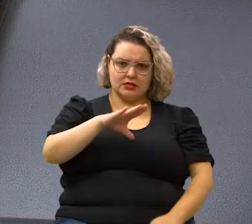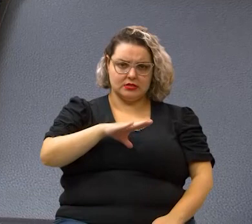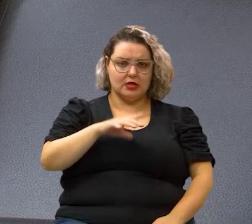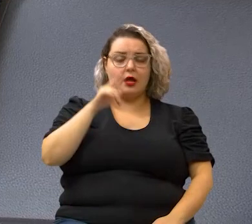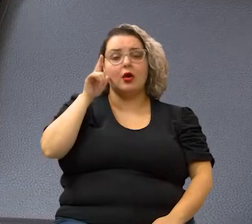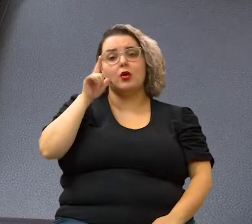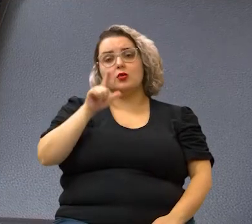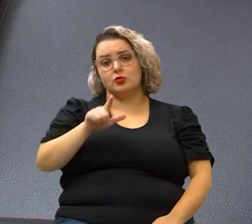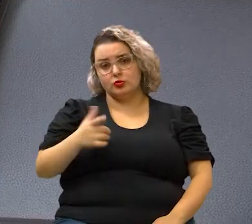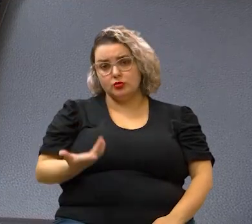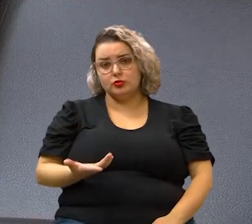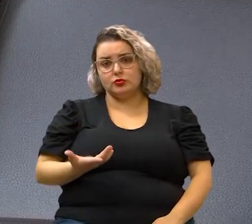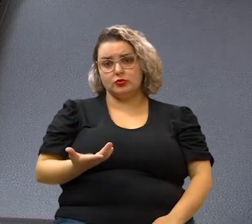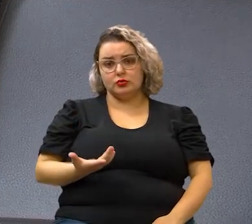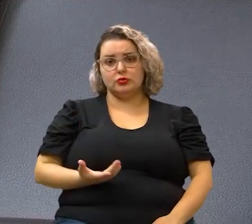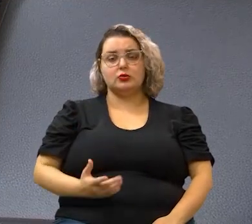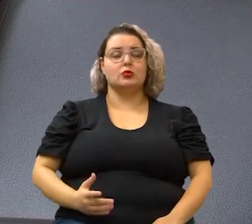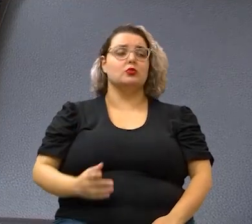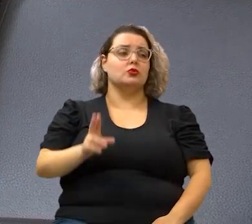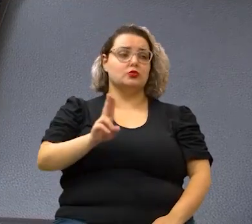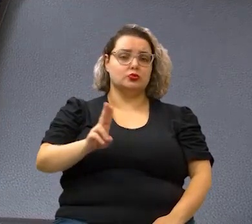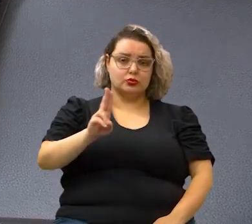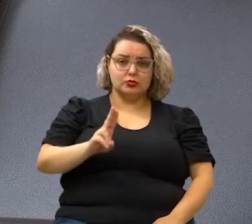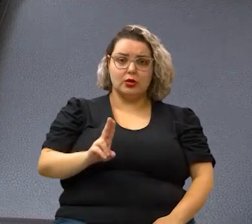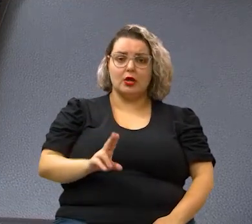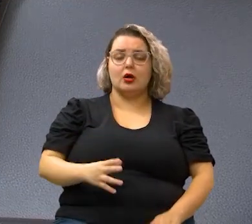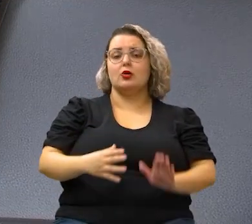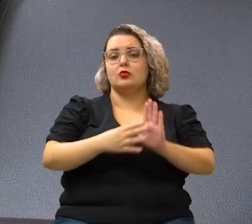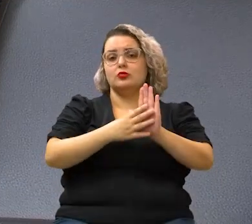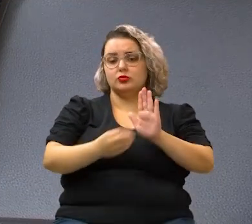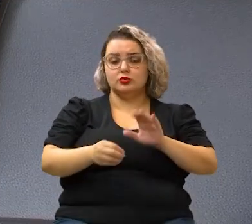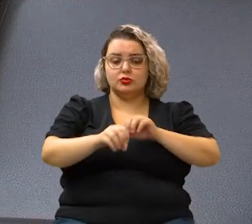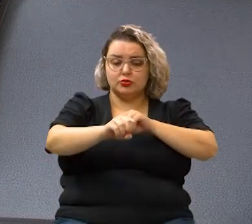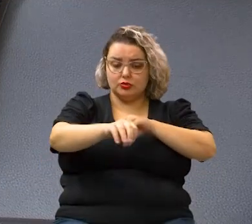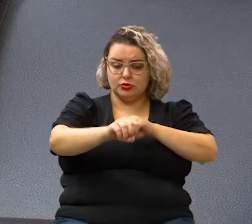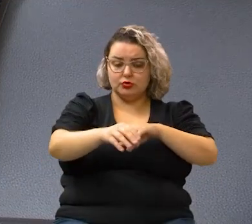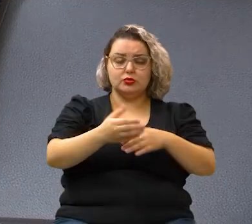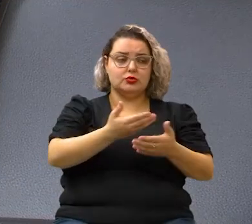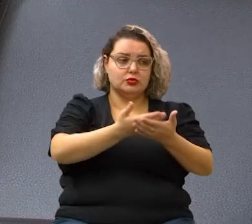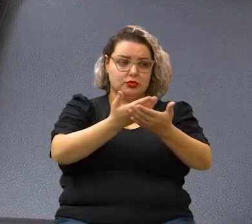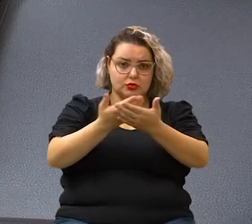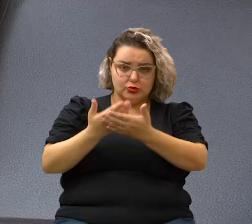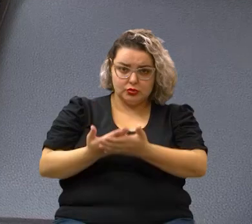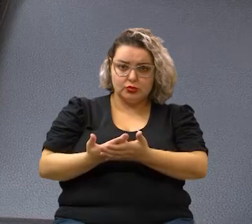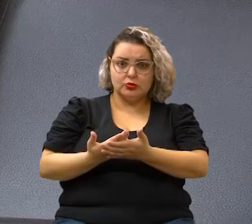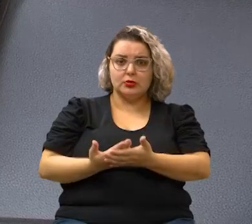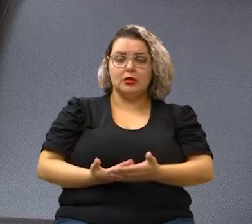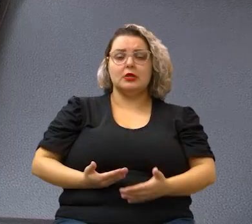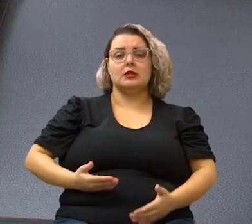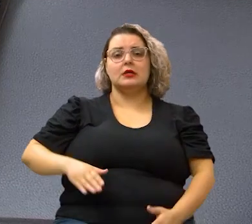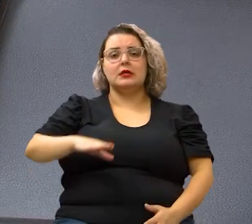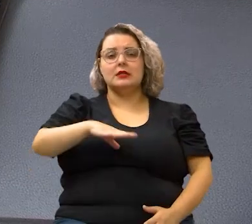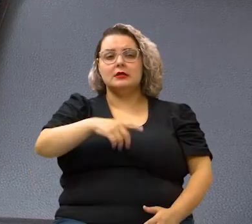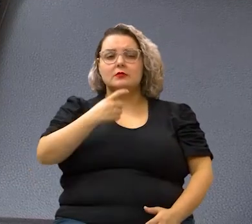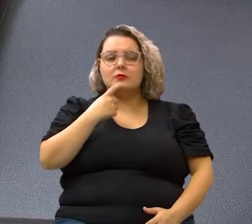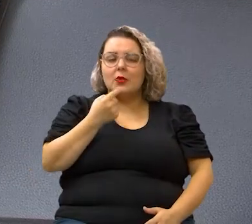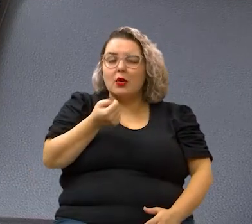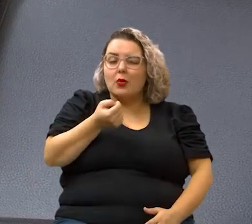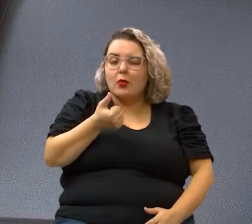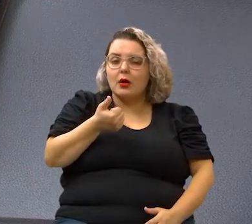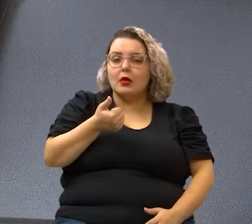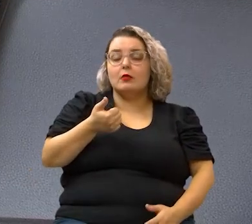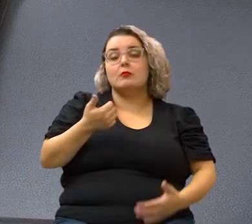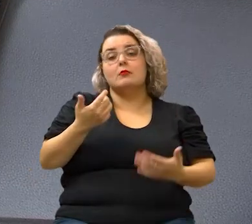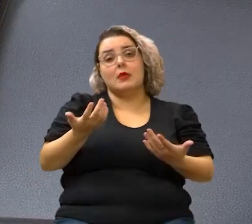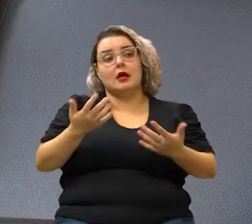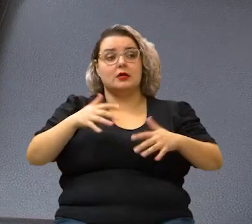municípios conseguiram a inserção desse modelo de estudo, de ensino, e Campinas chegou a bater na trave. Aí,